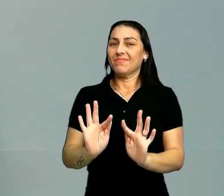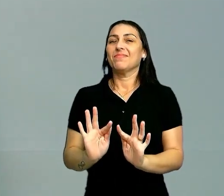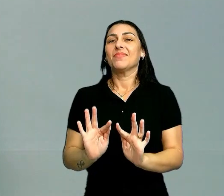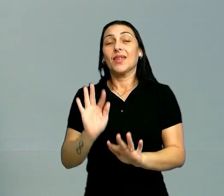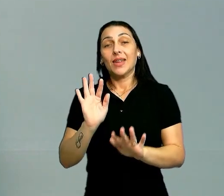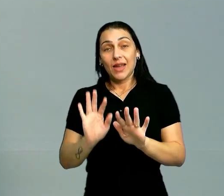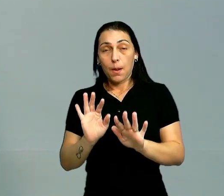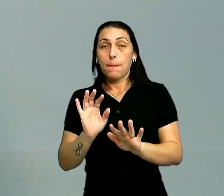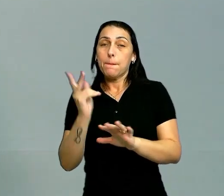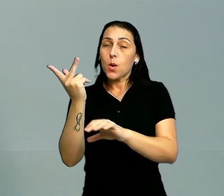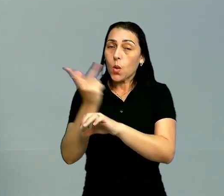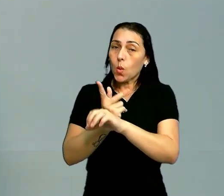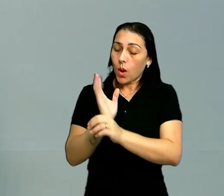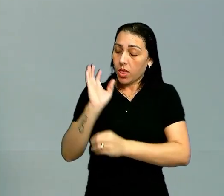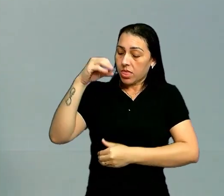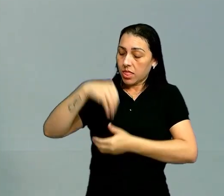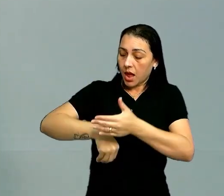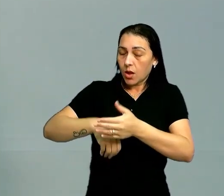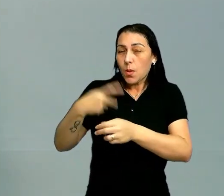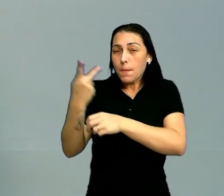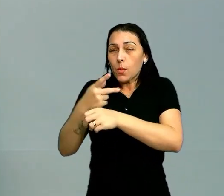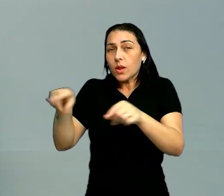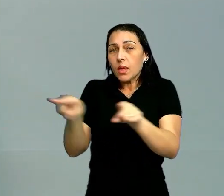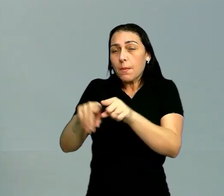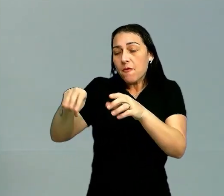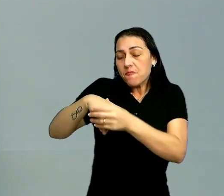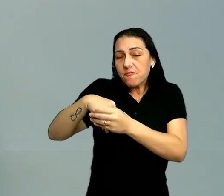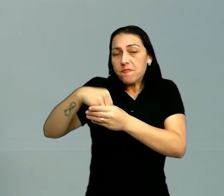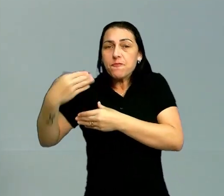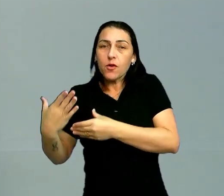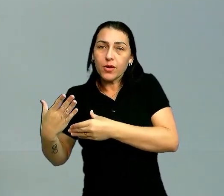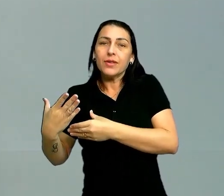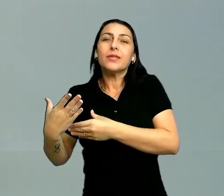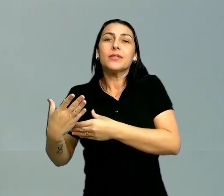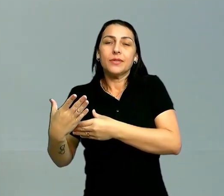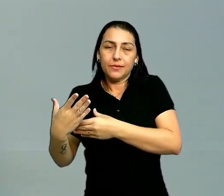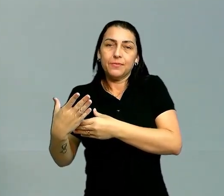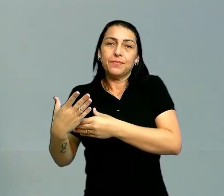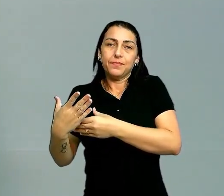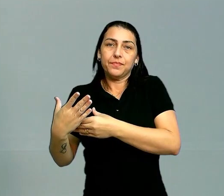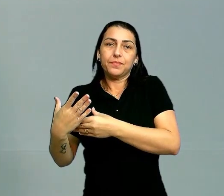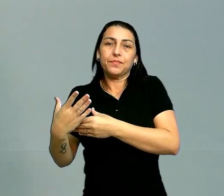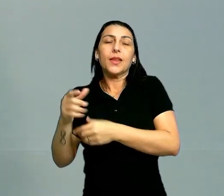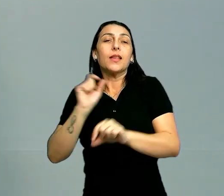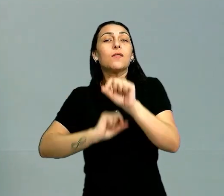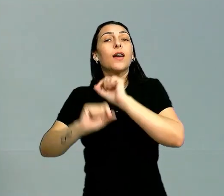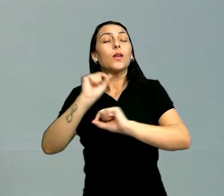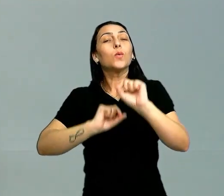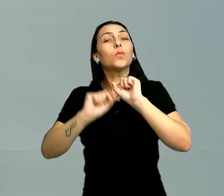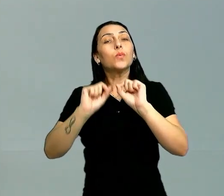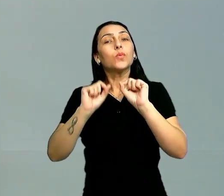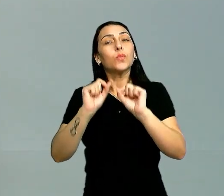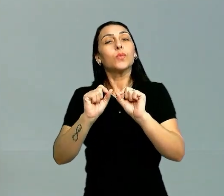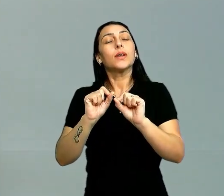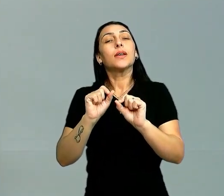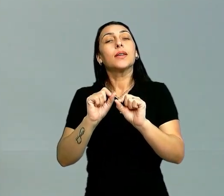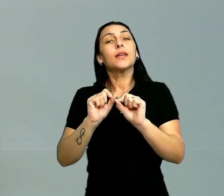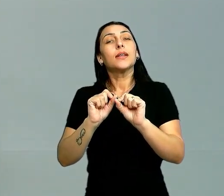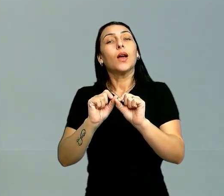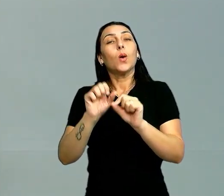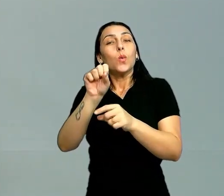alguma coisa que se busca no interior, mas também no exterior. Nesse sentido, ele vai, de certa forma, se contrapor